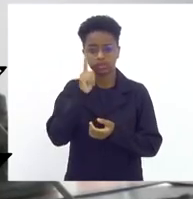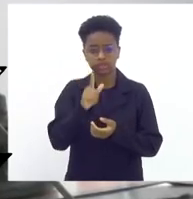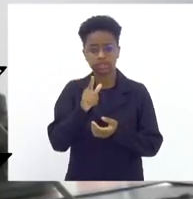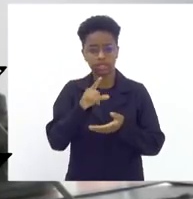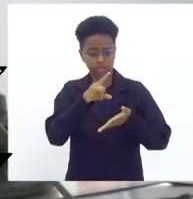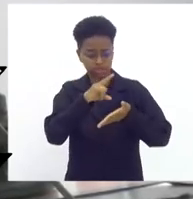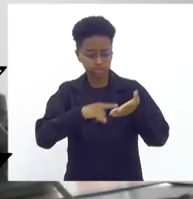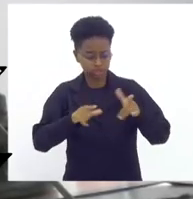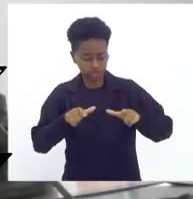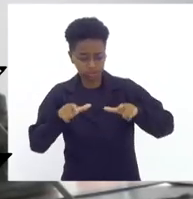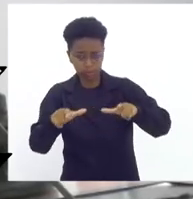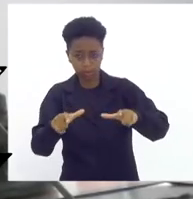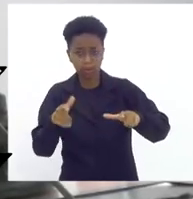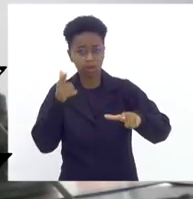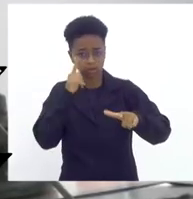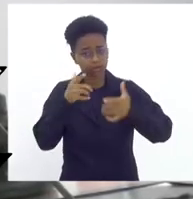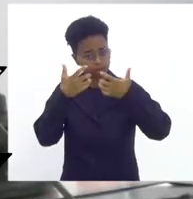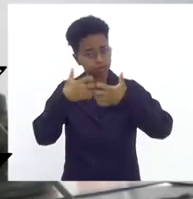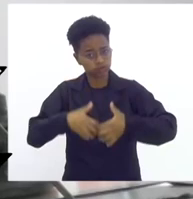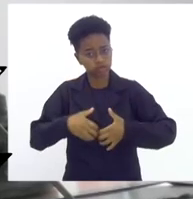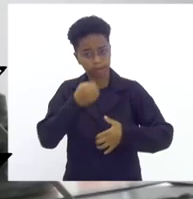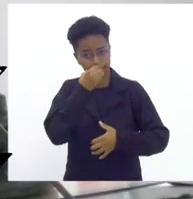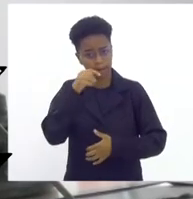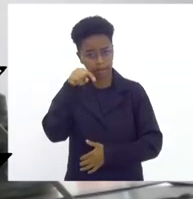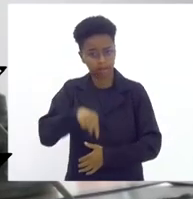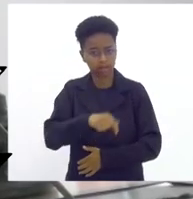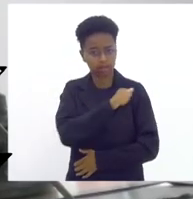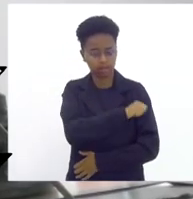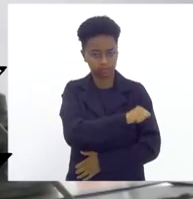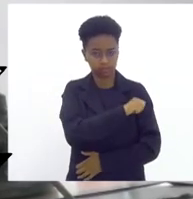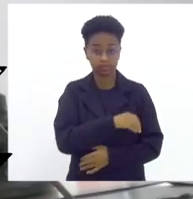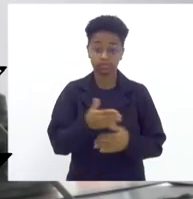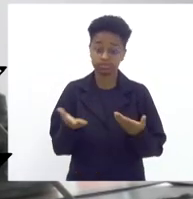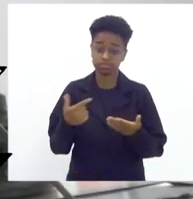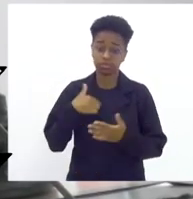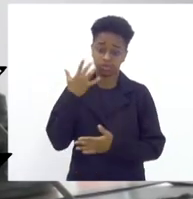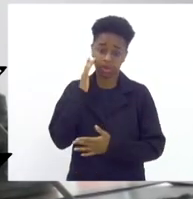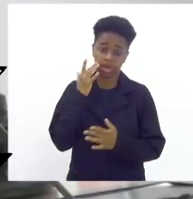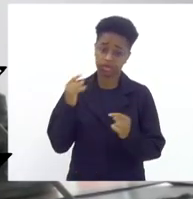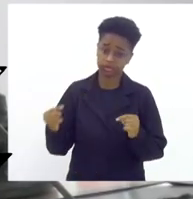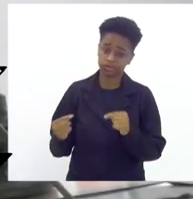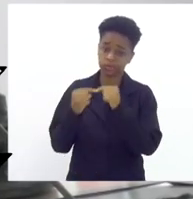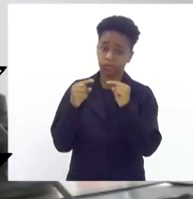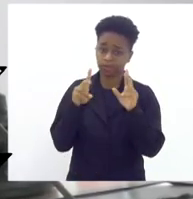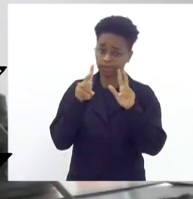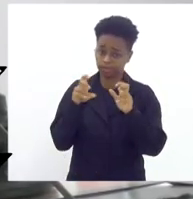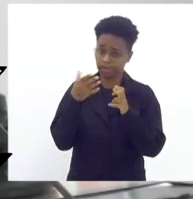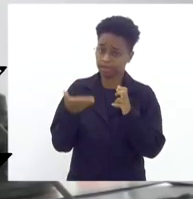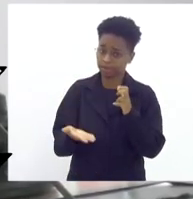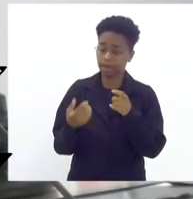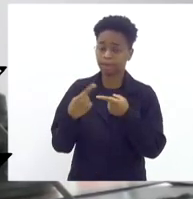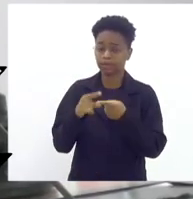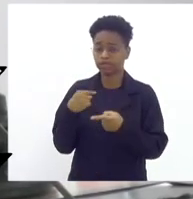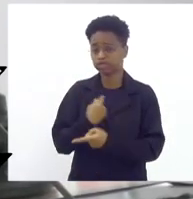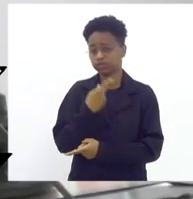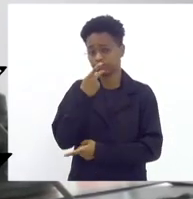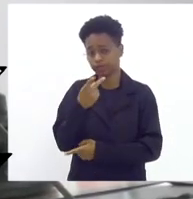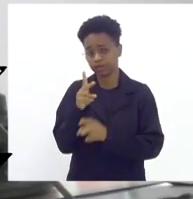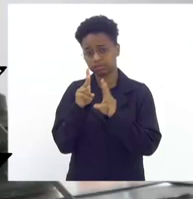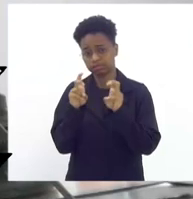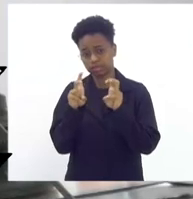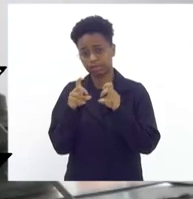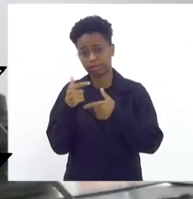funcione aqui no estado né E aí acho que tem tudo a ver aqui com a audiência né a gente tá falando de trabalho e claro a gente fala